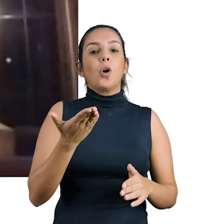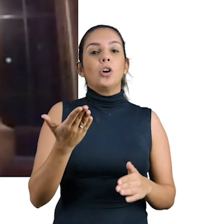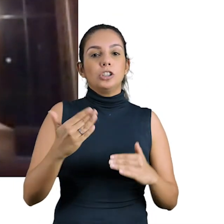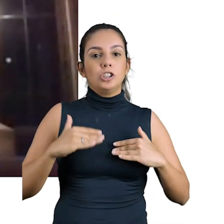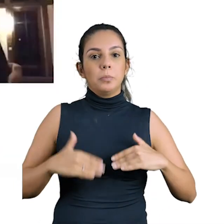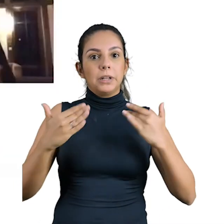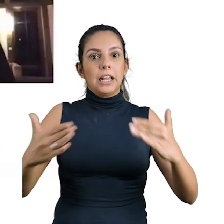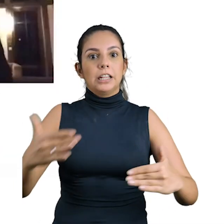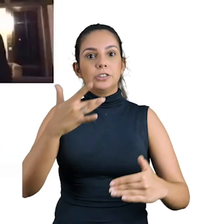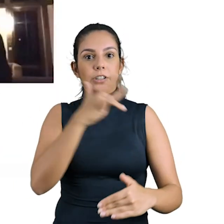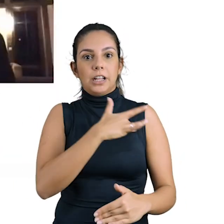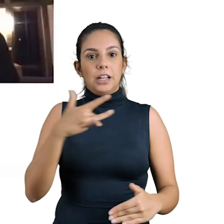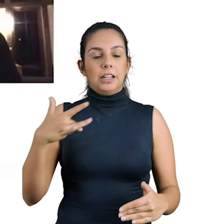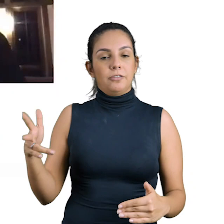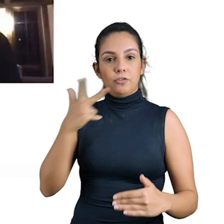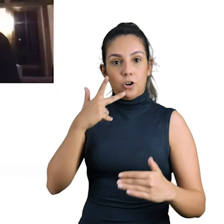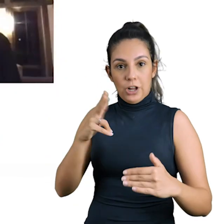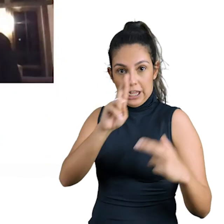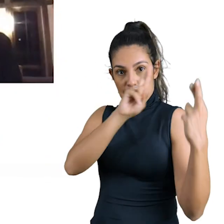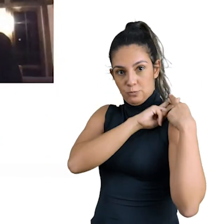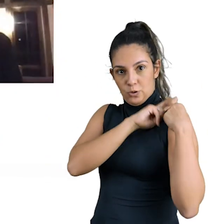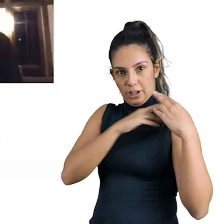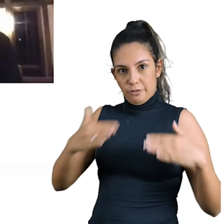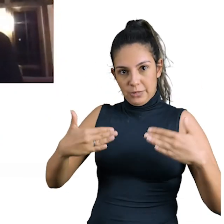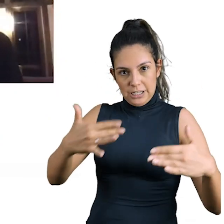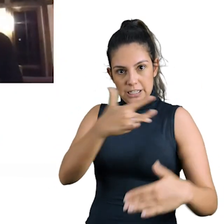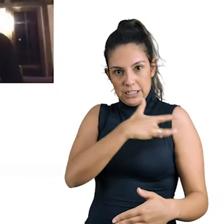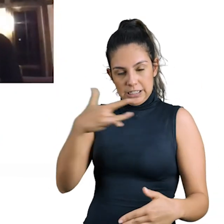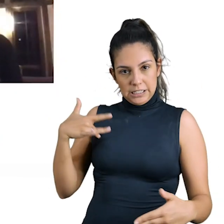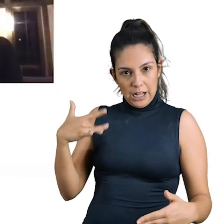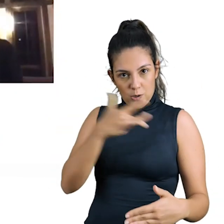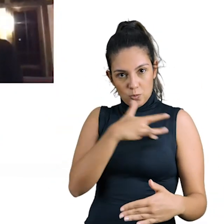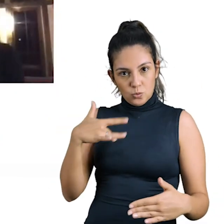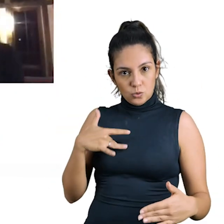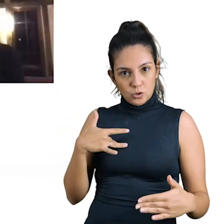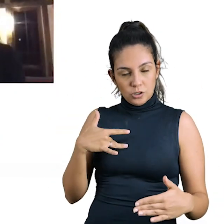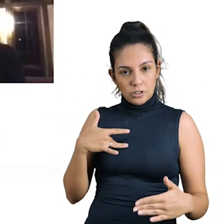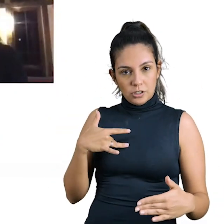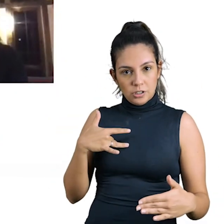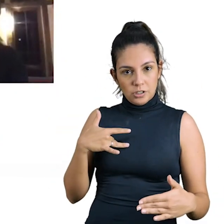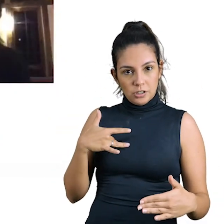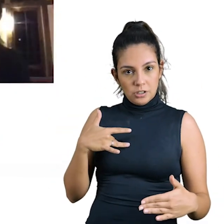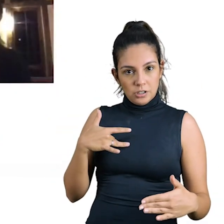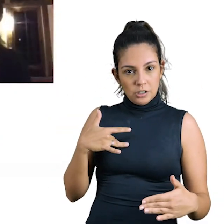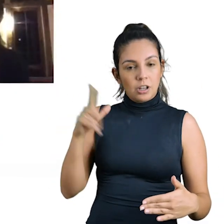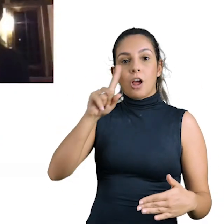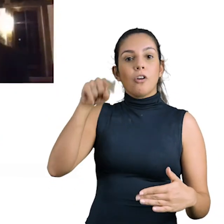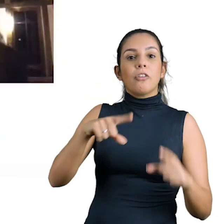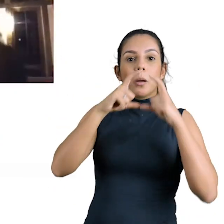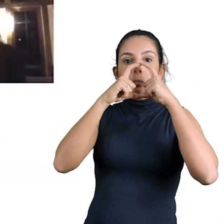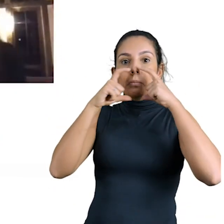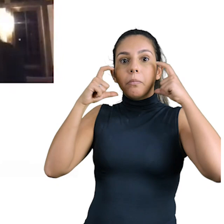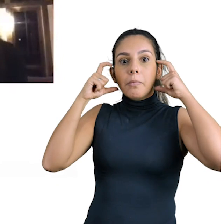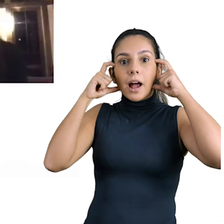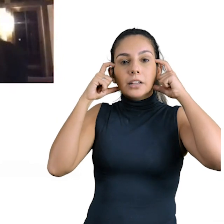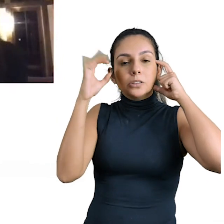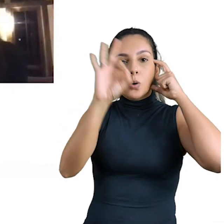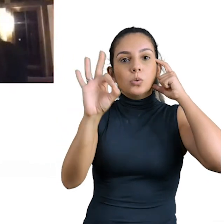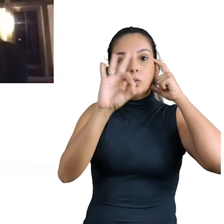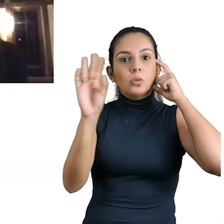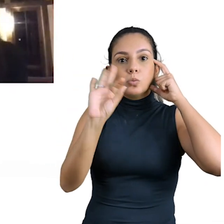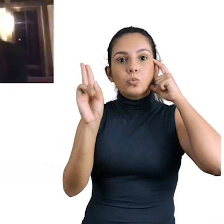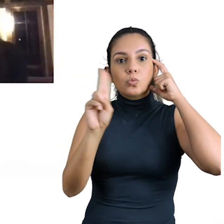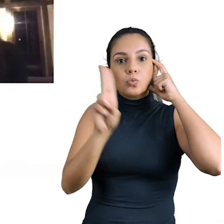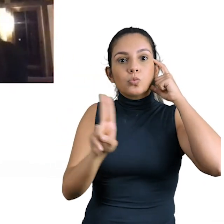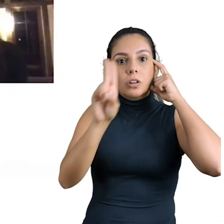hoje o ministro da Saúde apareceu sem máscara? Numa reunião no Palácio do Planalto? Hoje o ministro da Saúde, né, é uma coisa